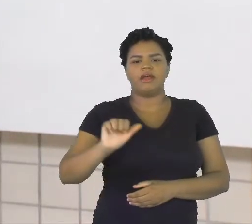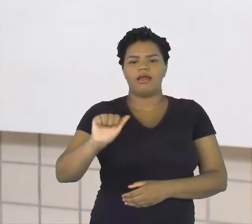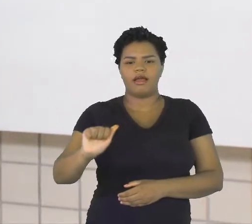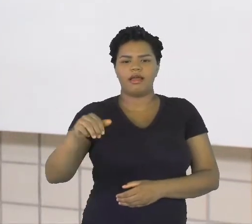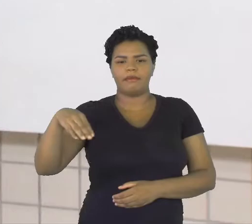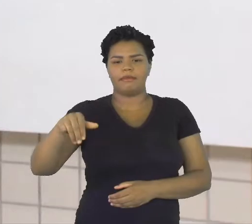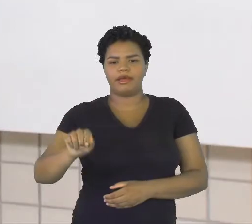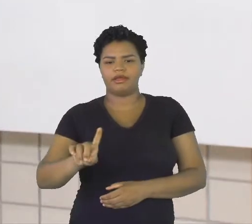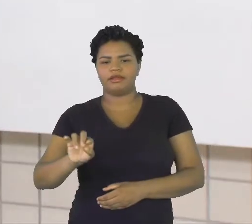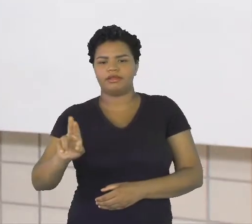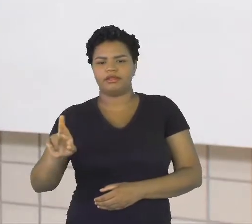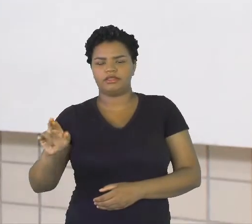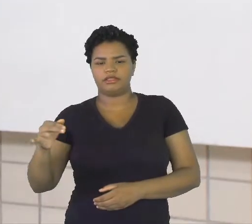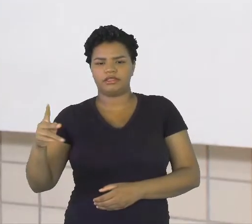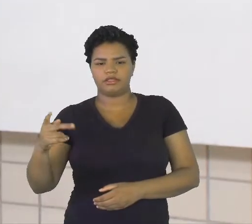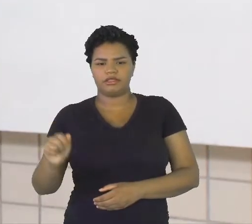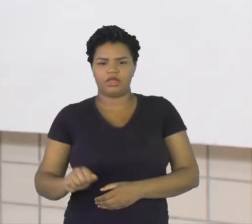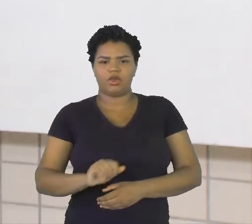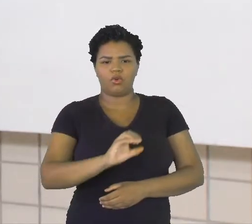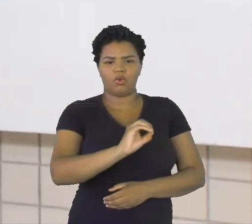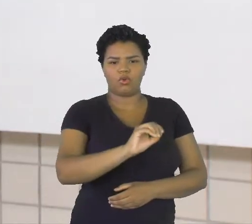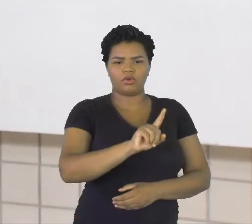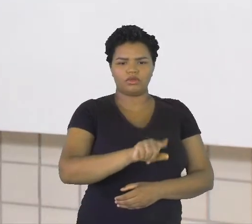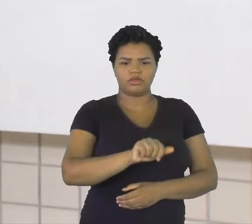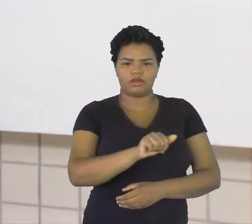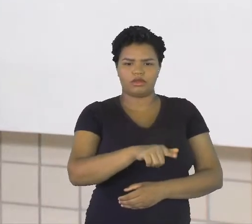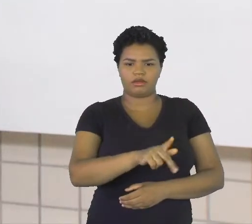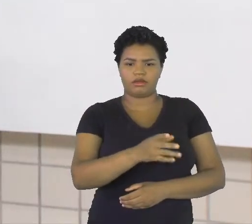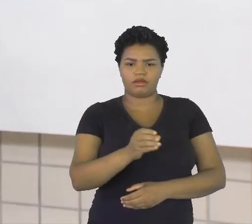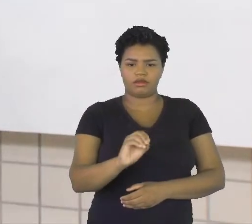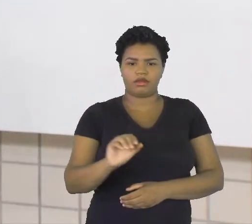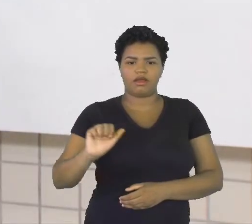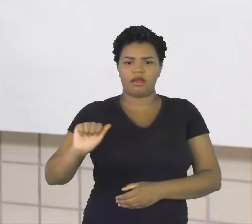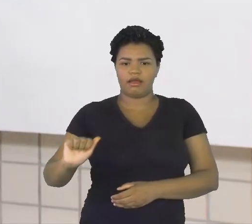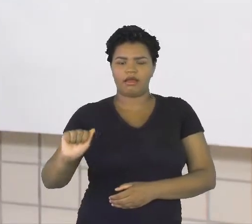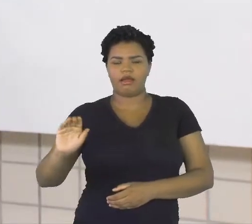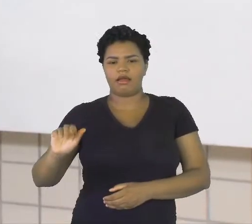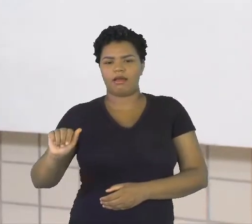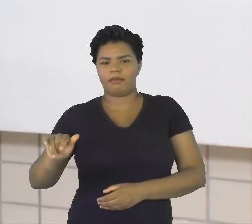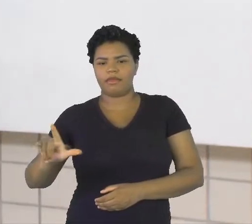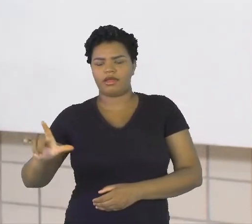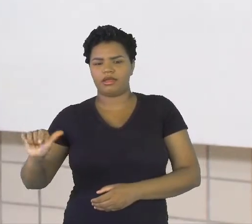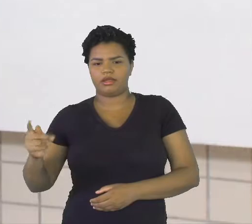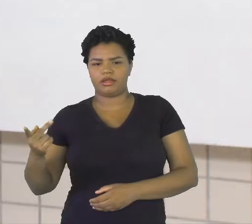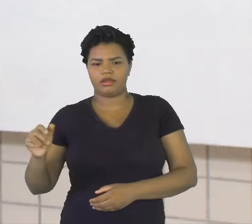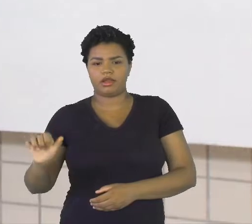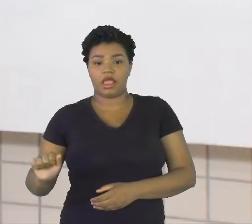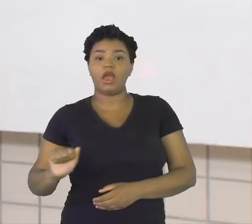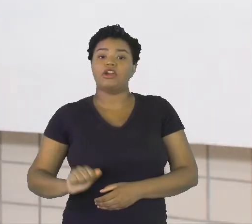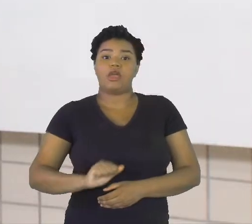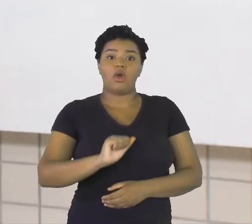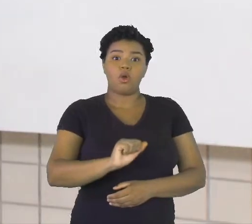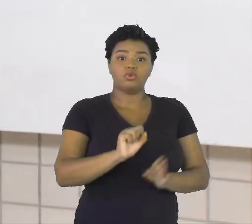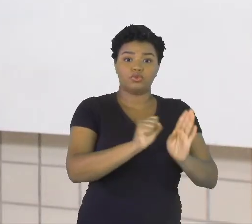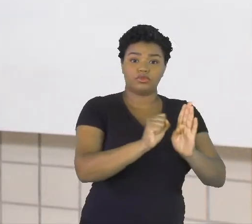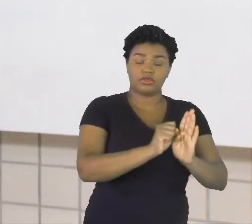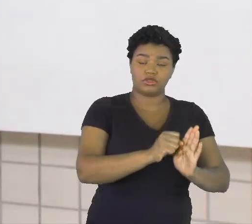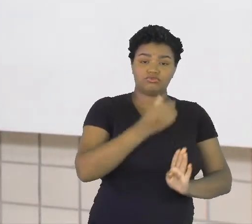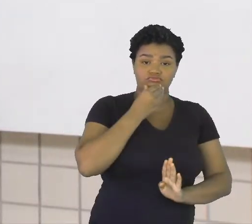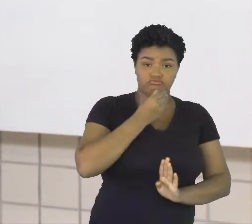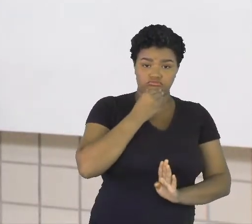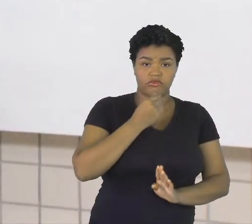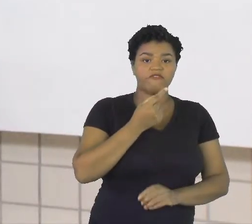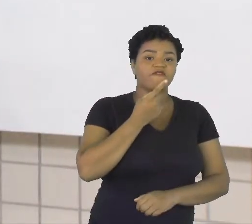zangão e a abelha. Reparem que eu coloquei os substantivos masculinos de vermelho